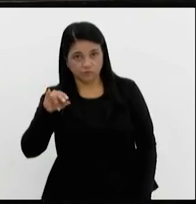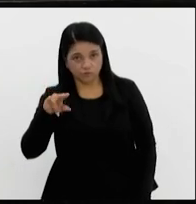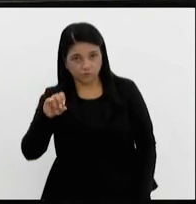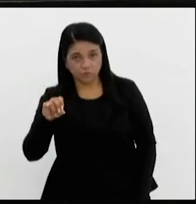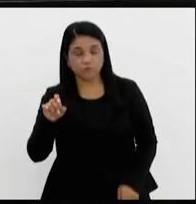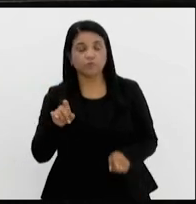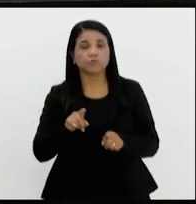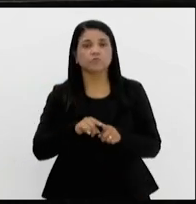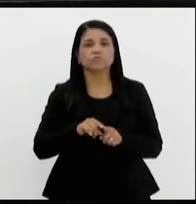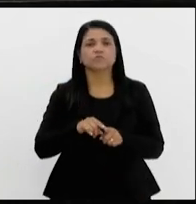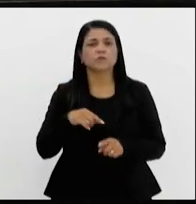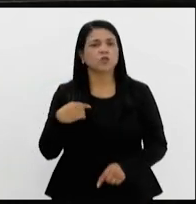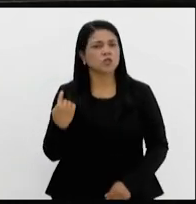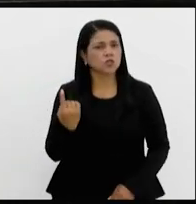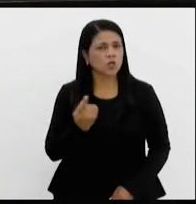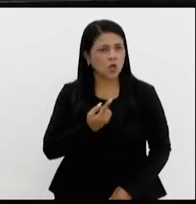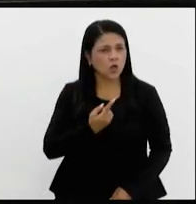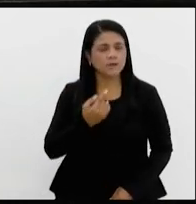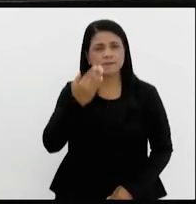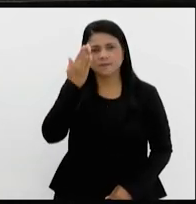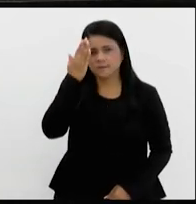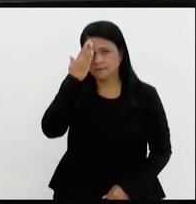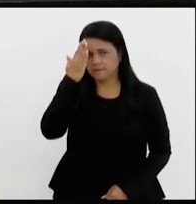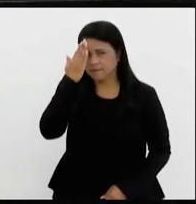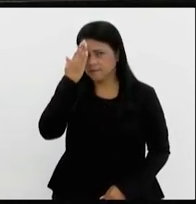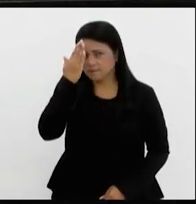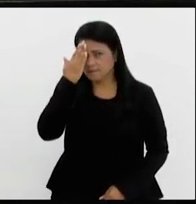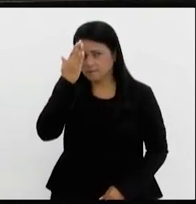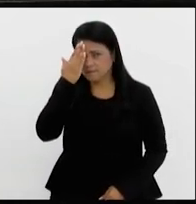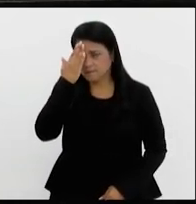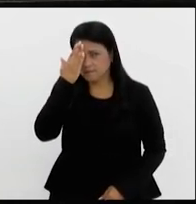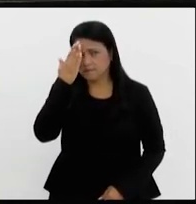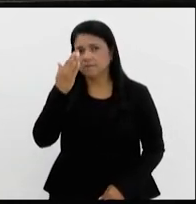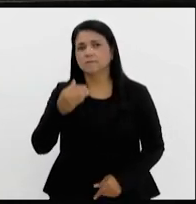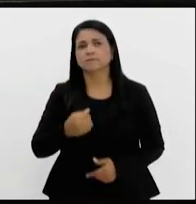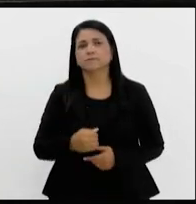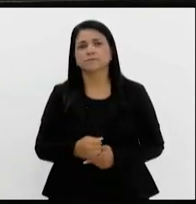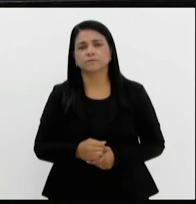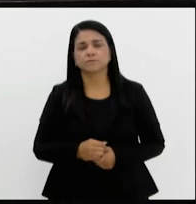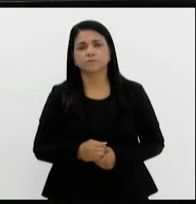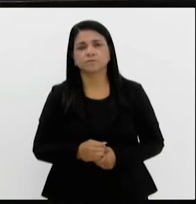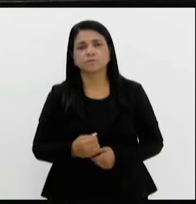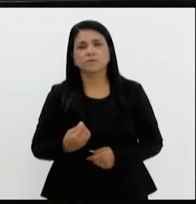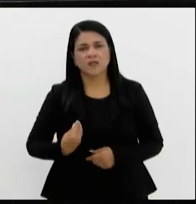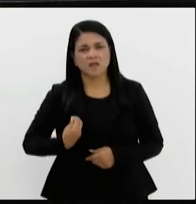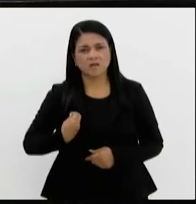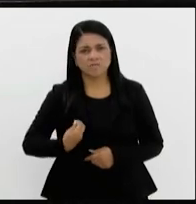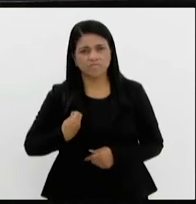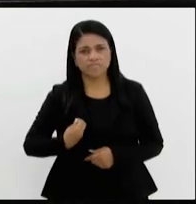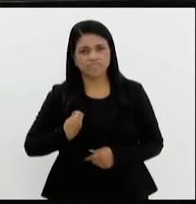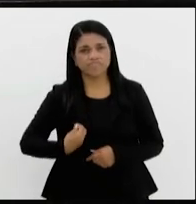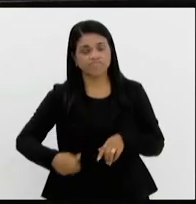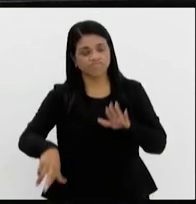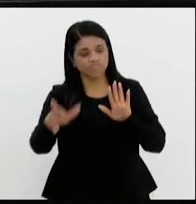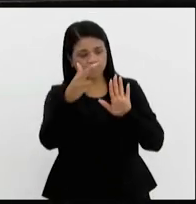E nós sabemos hoje que vivemos sob um